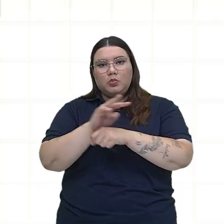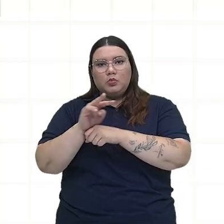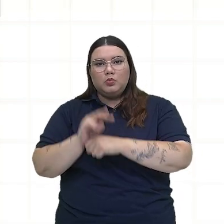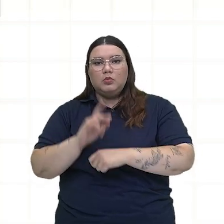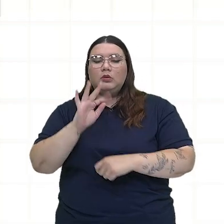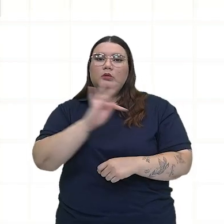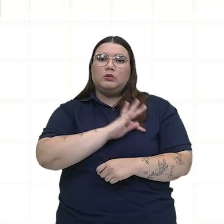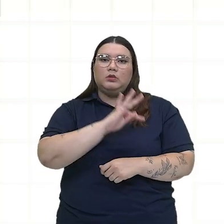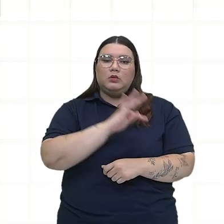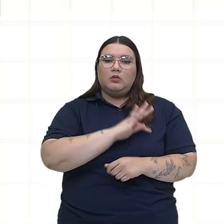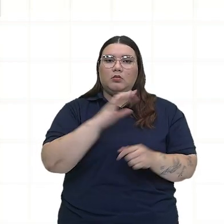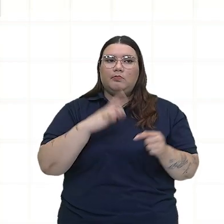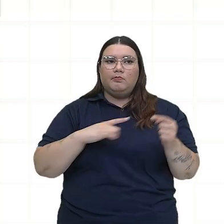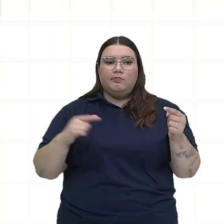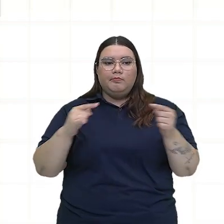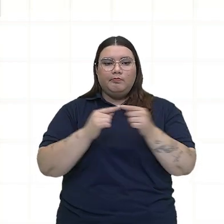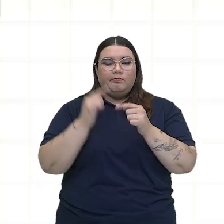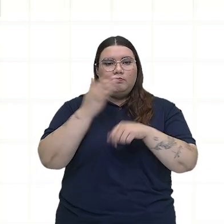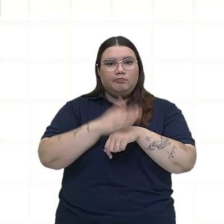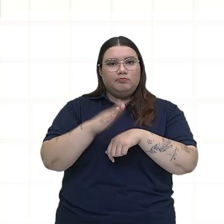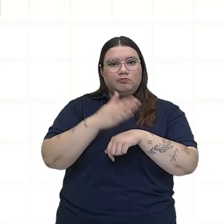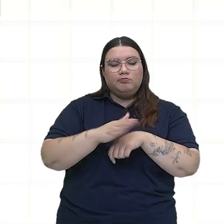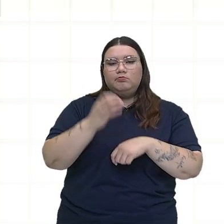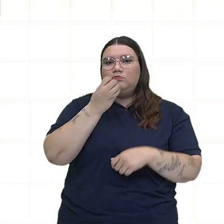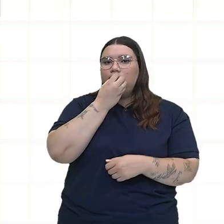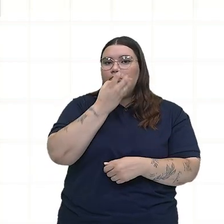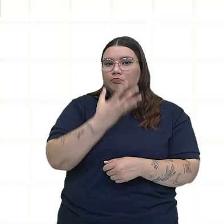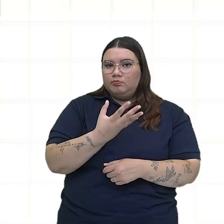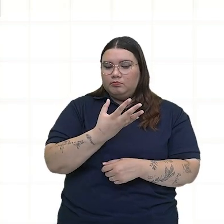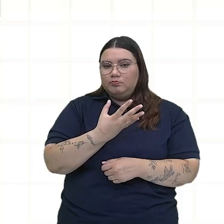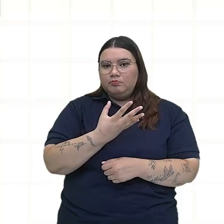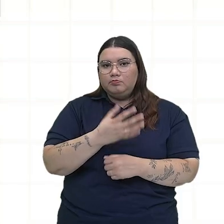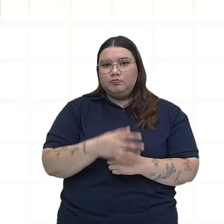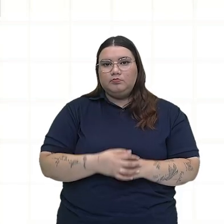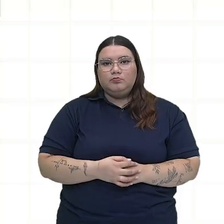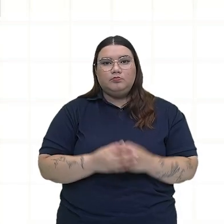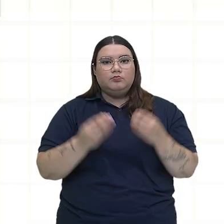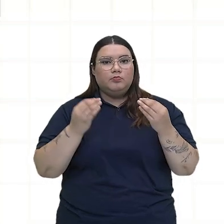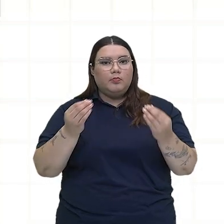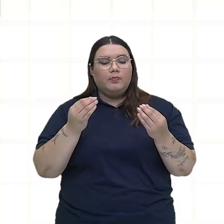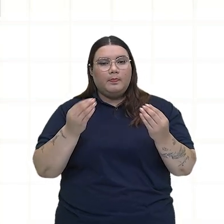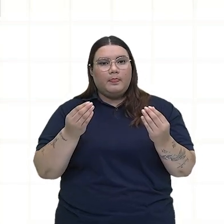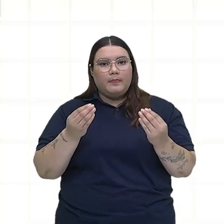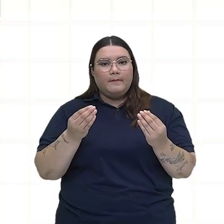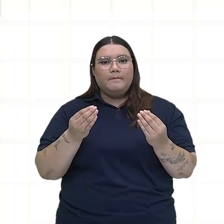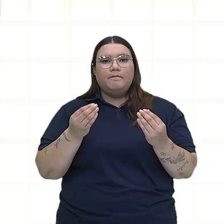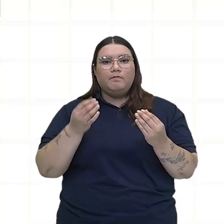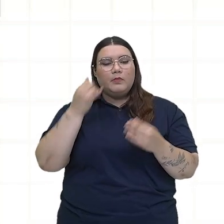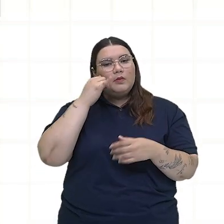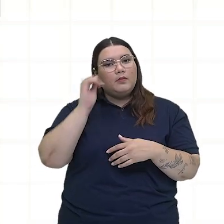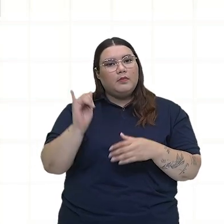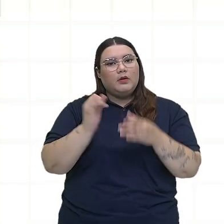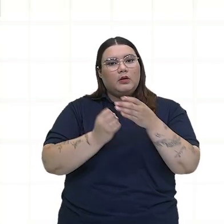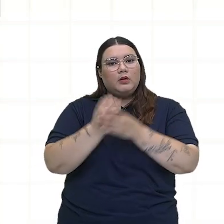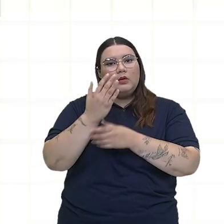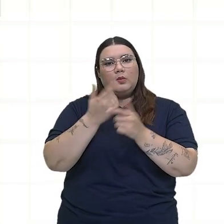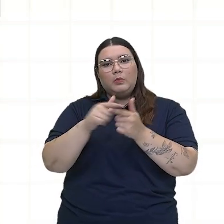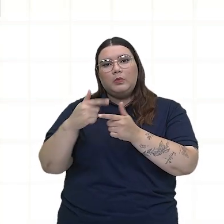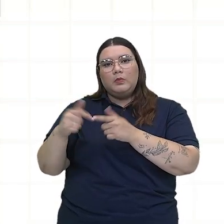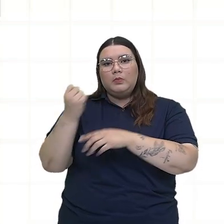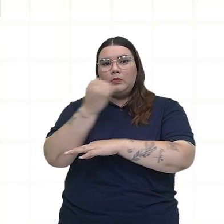técnicas sejam colocadas em práticas de forma eficiente, para que não crie